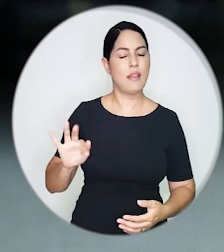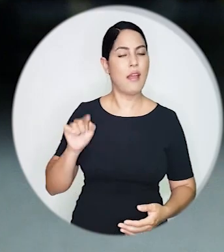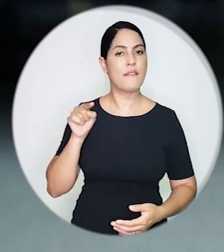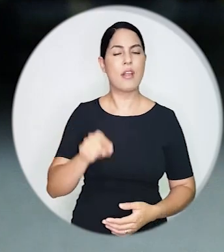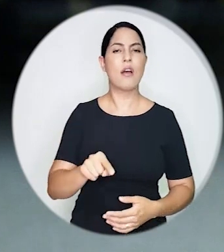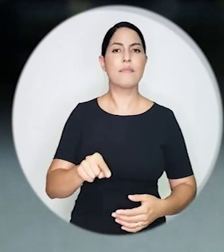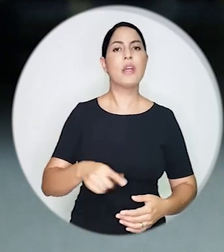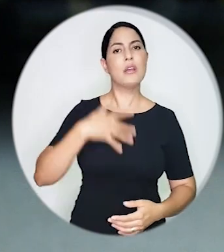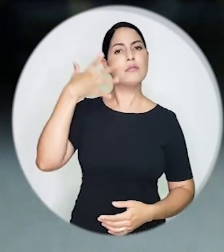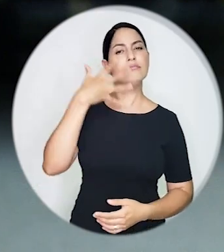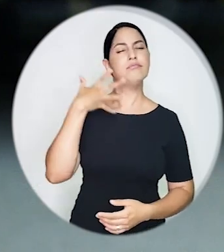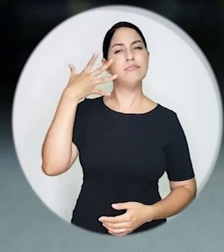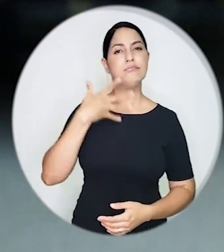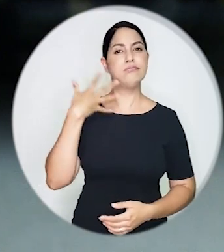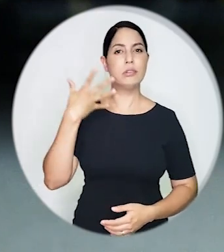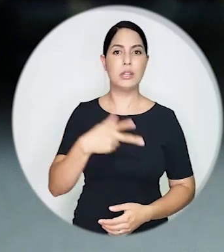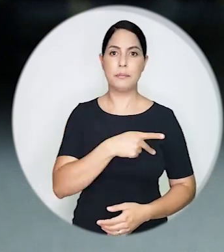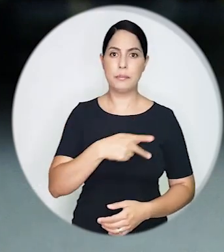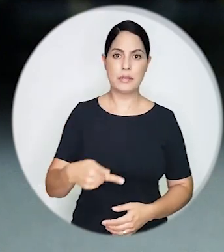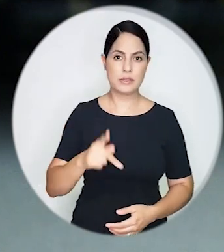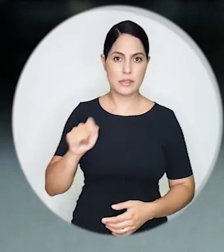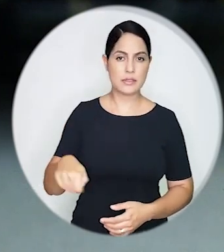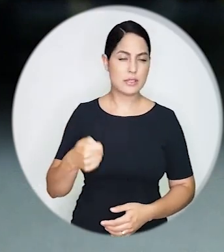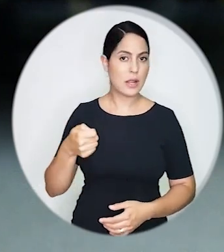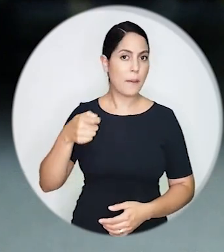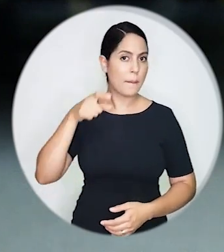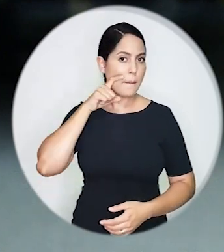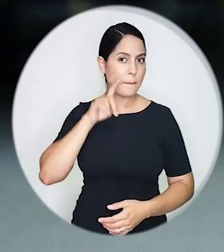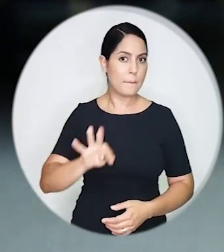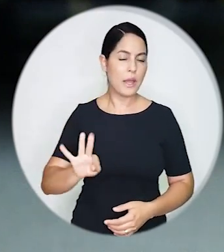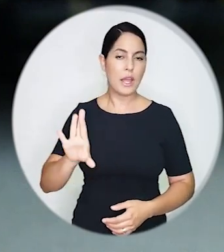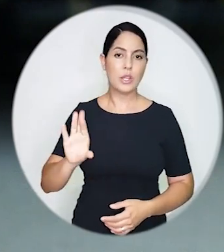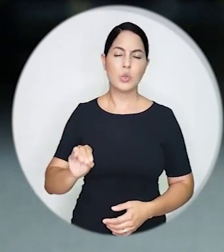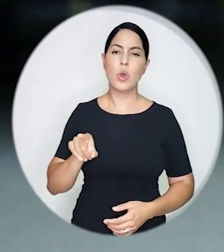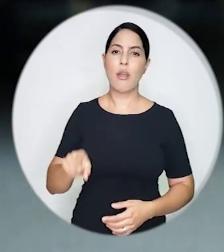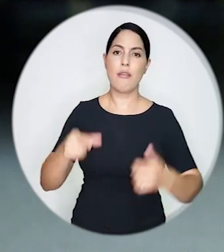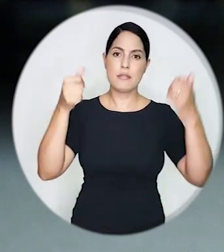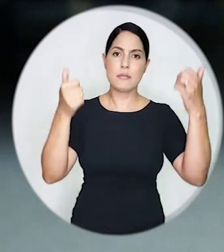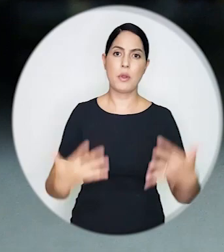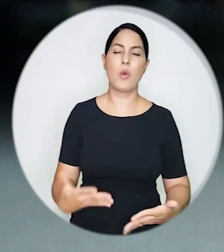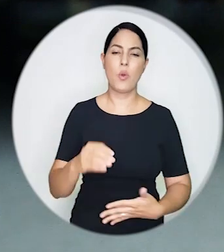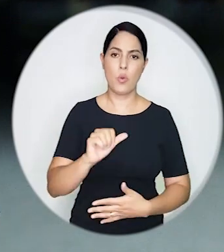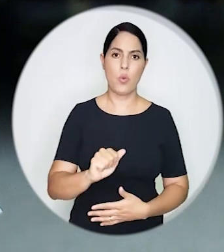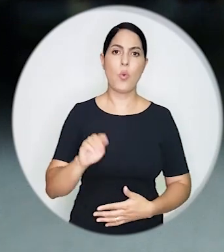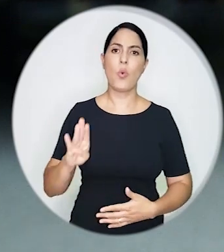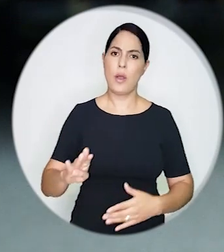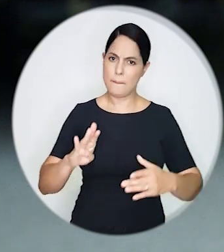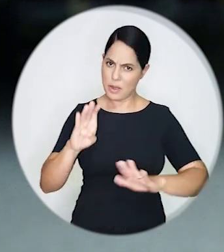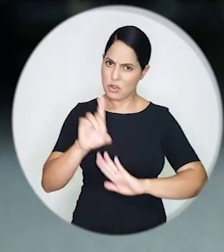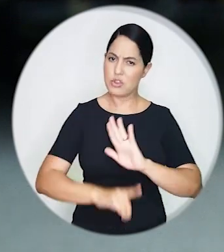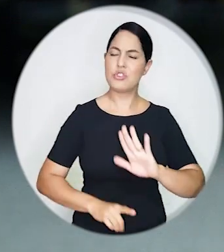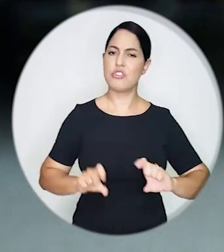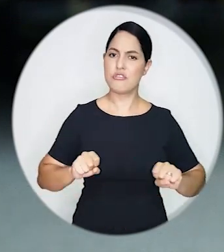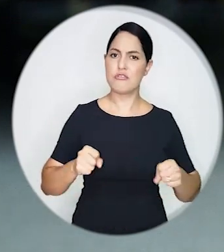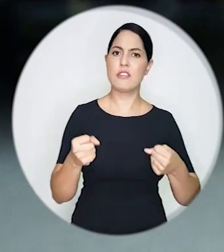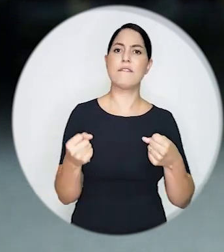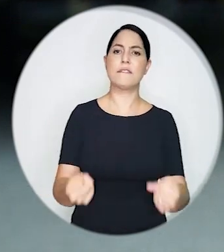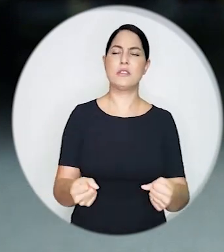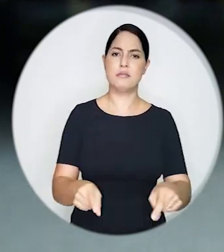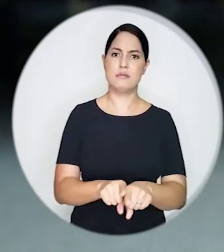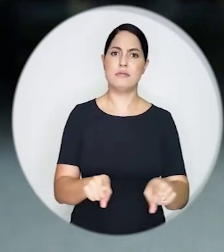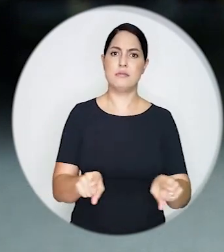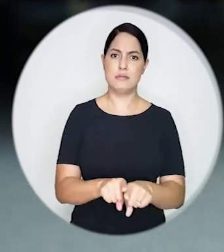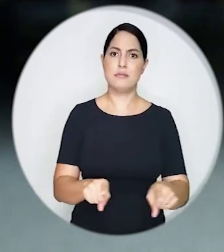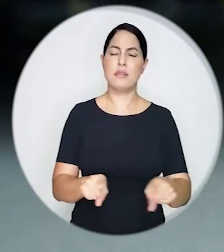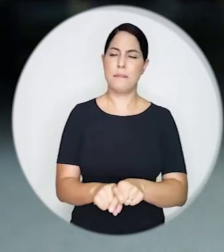Tribunal Superior Eleitoral. Em seu discurso, Beto Simonetti afirmou que a ordem será uma implacável defensora do direito